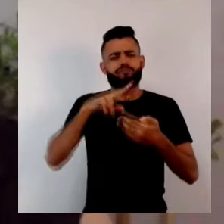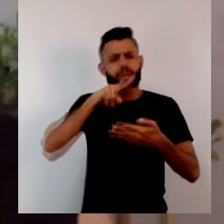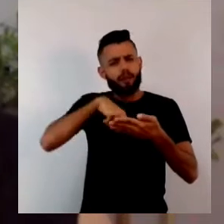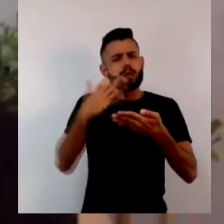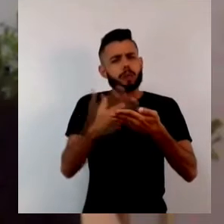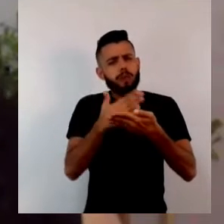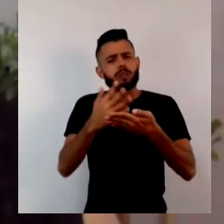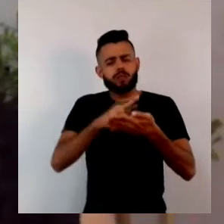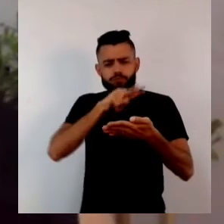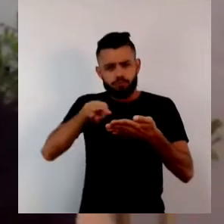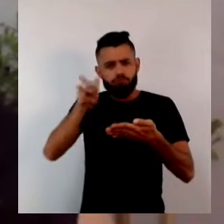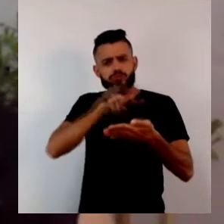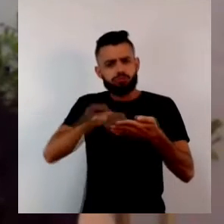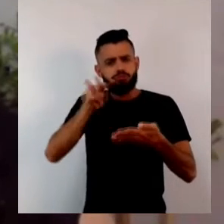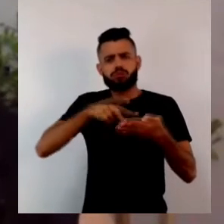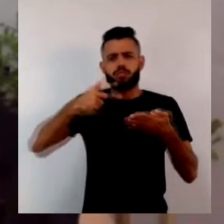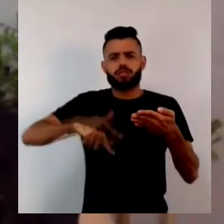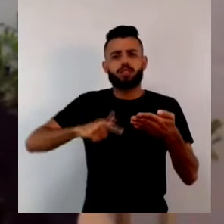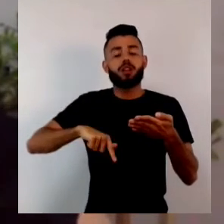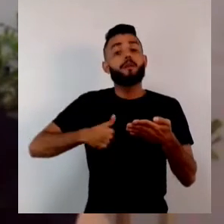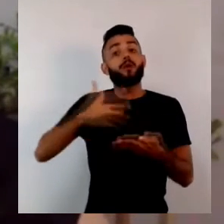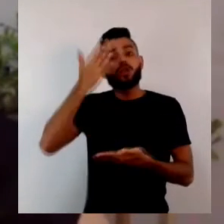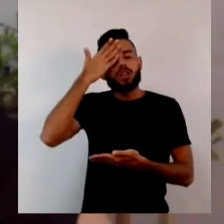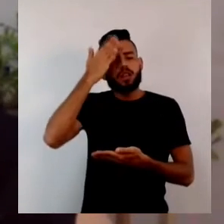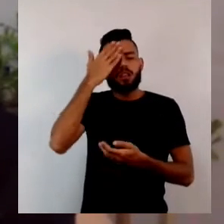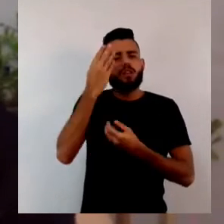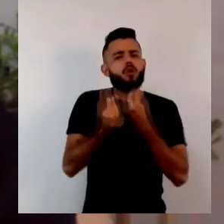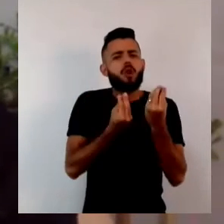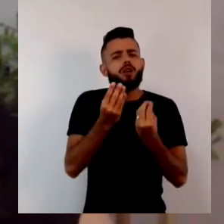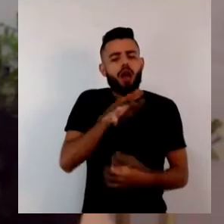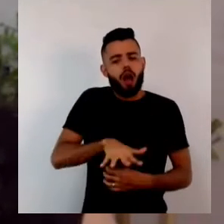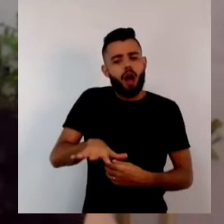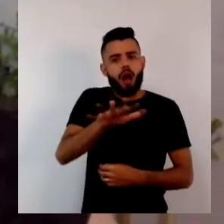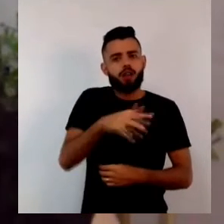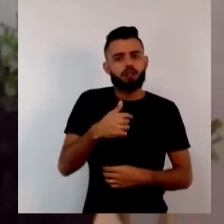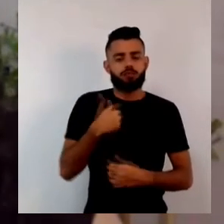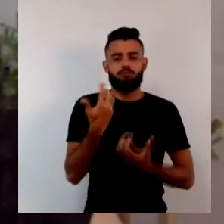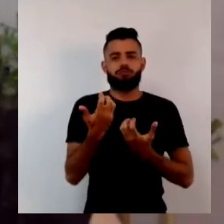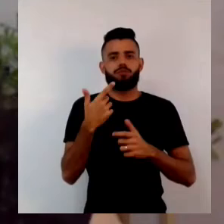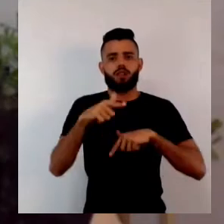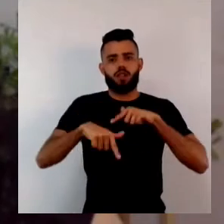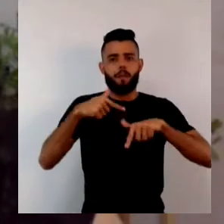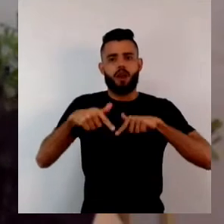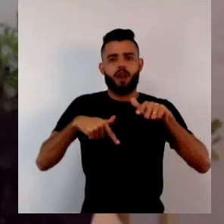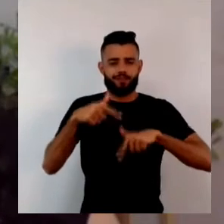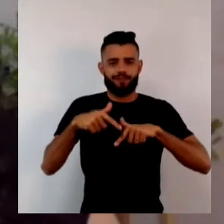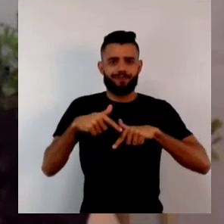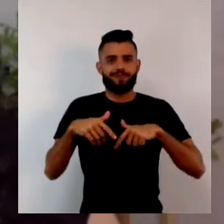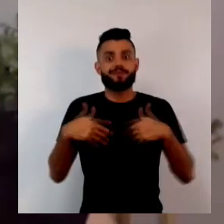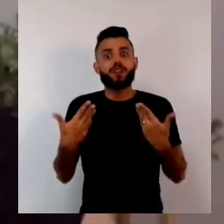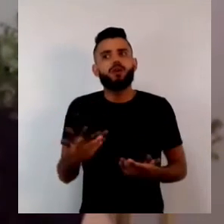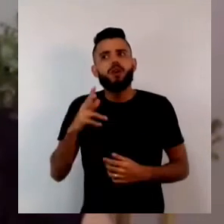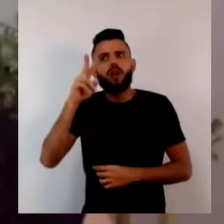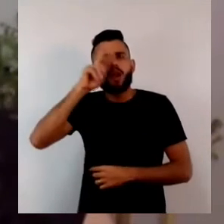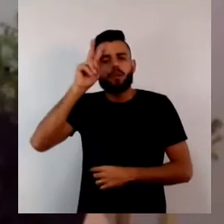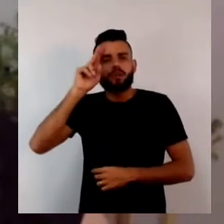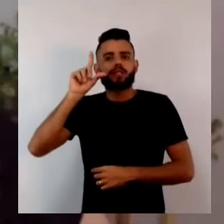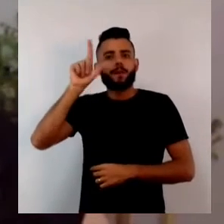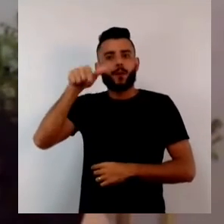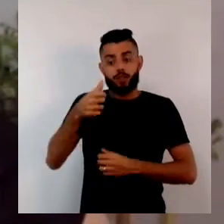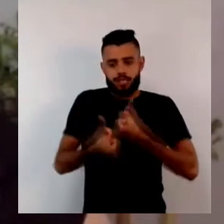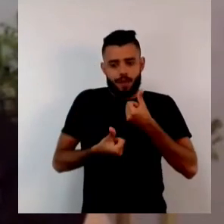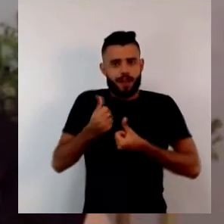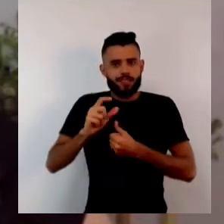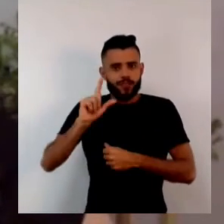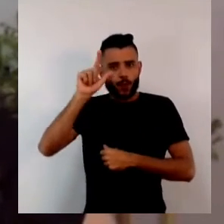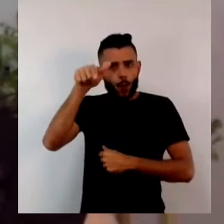fato, o universo que eu estava começando a trabalhar naquele momento. E eu lembro que depois, no semestre seguinte, eu tive a disciplina